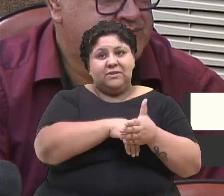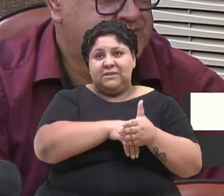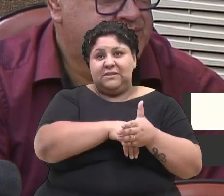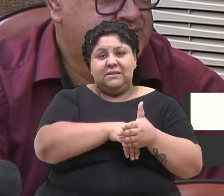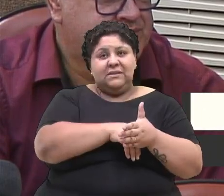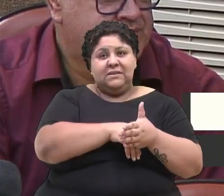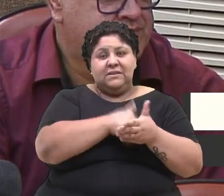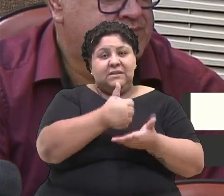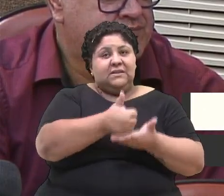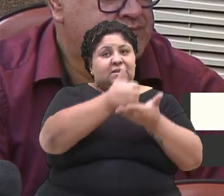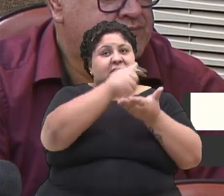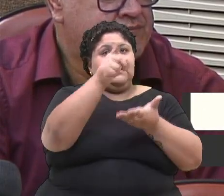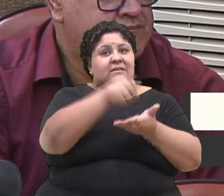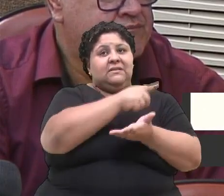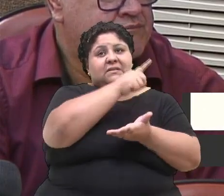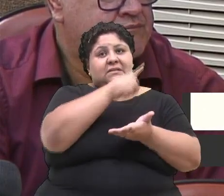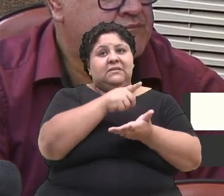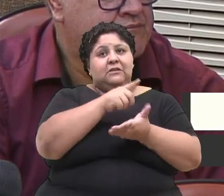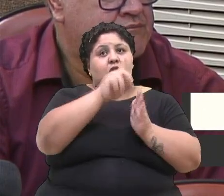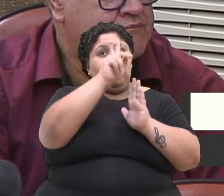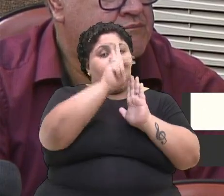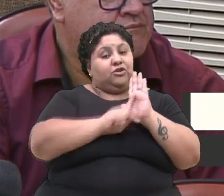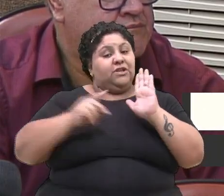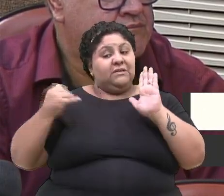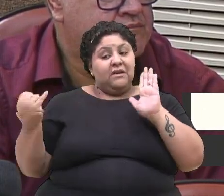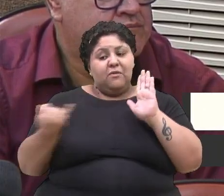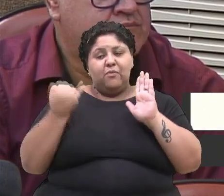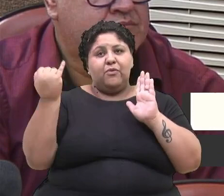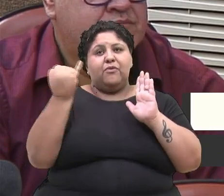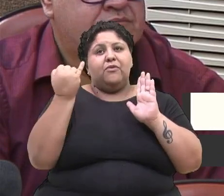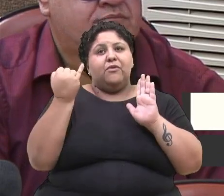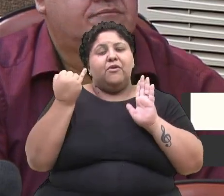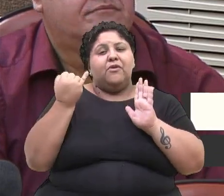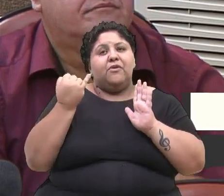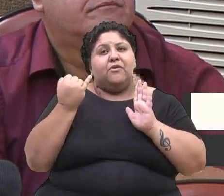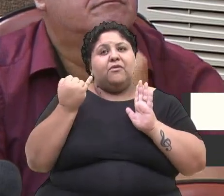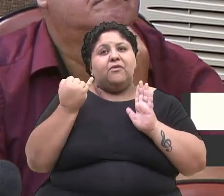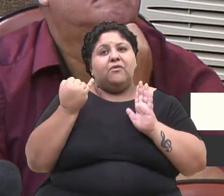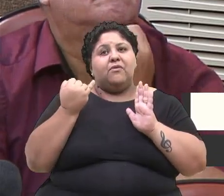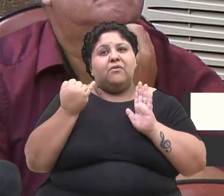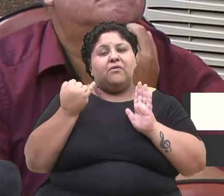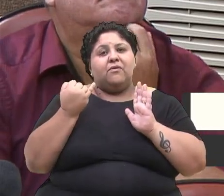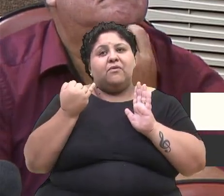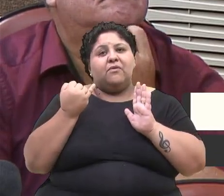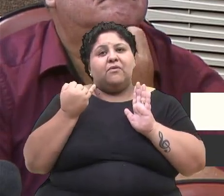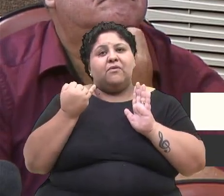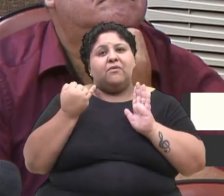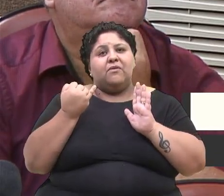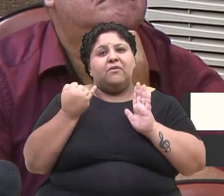O projeto é de extrema importância, pois com o